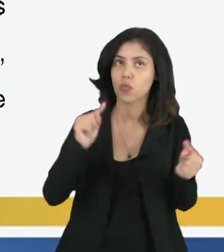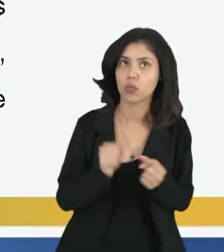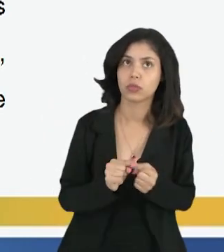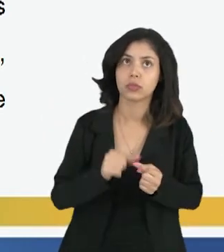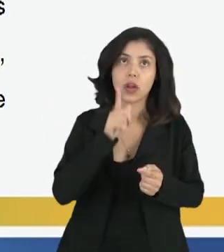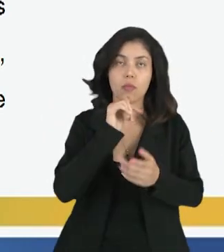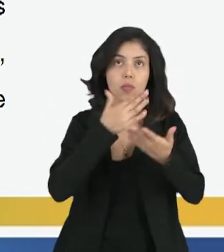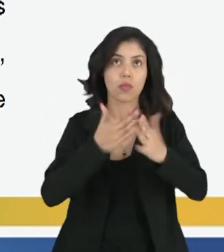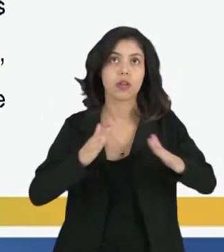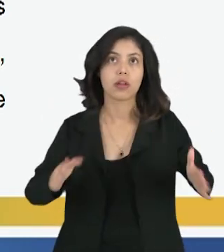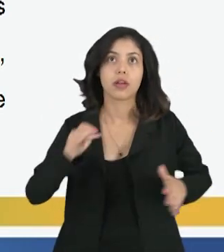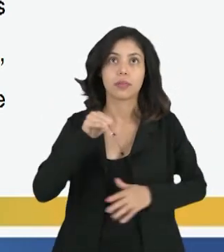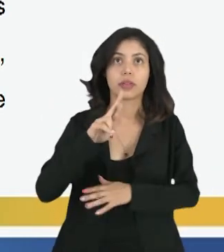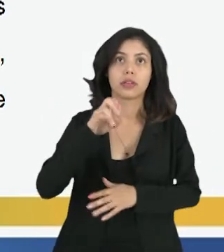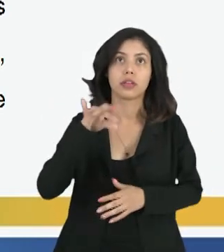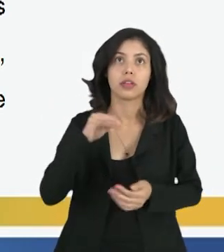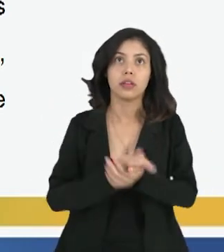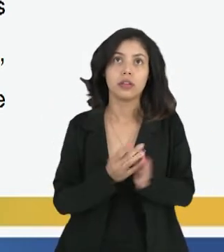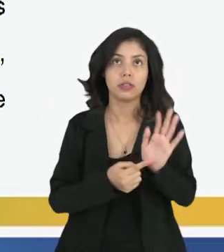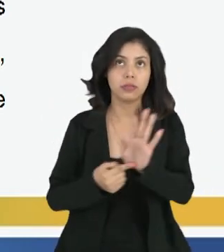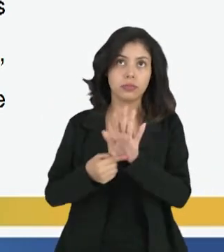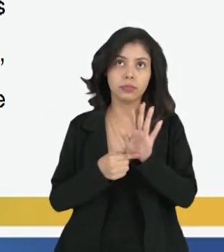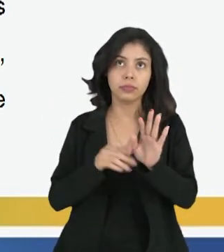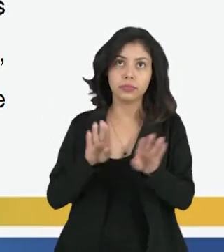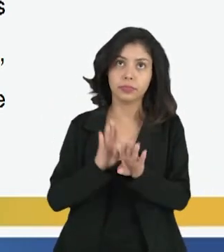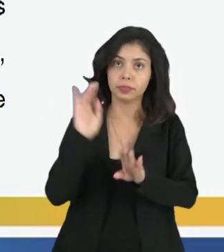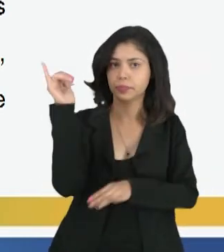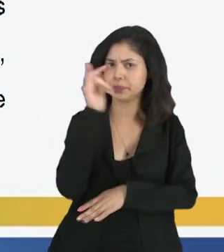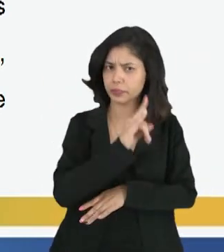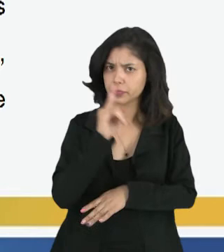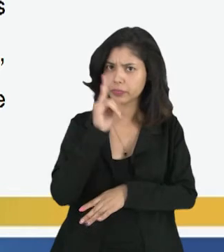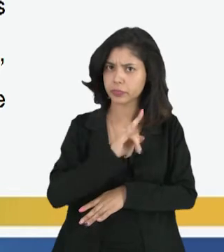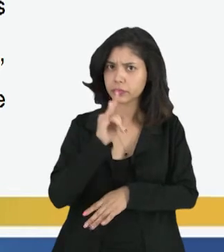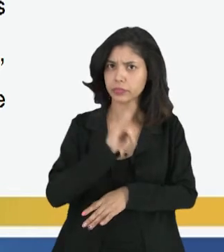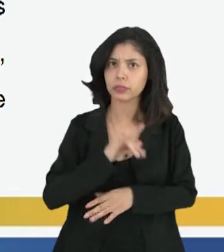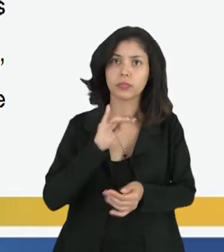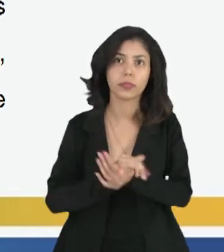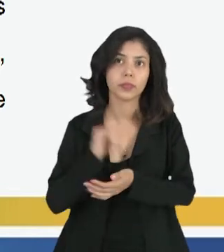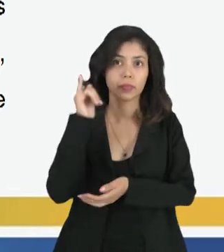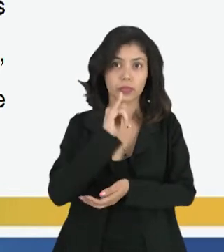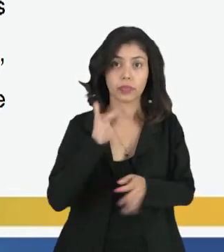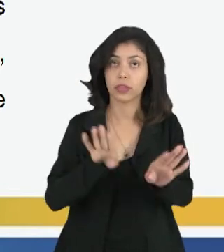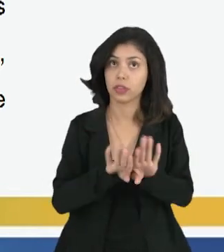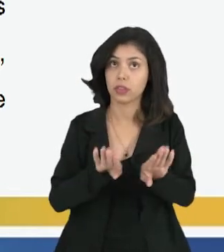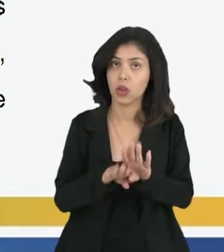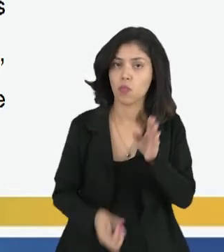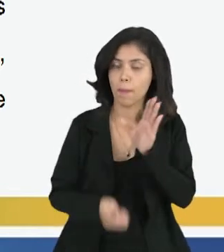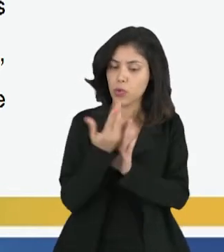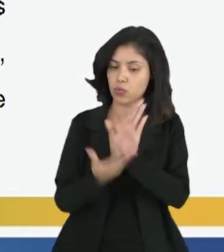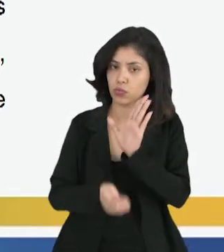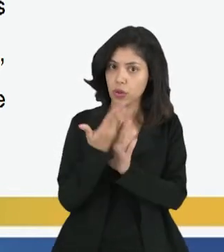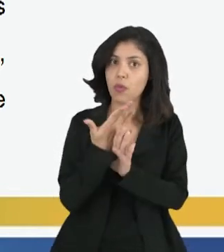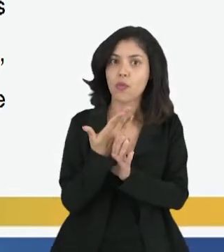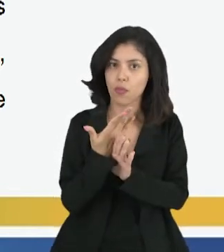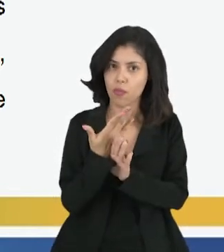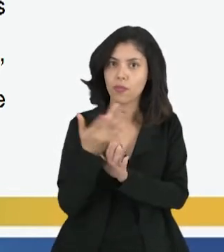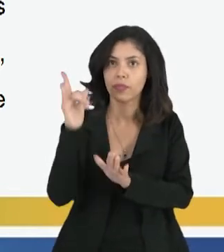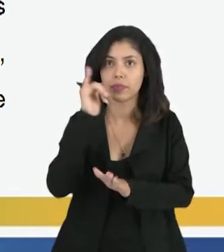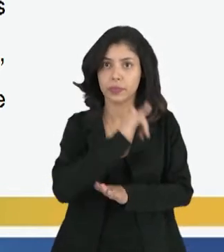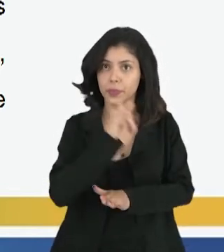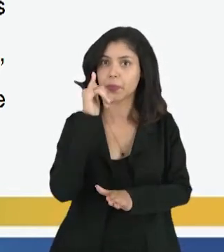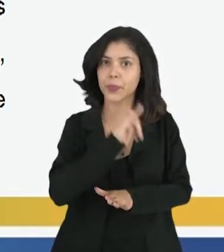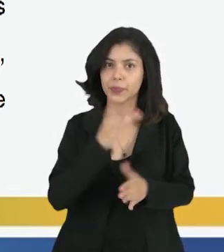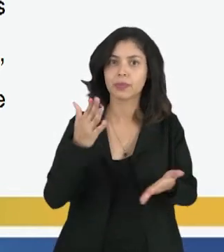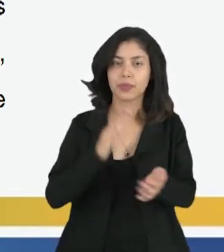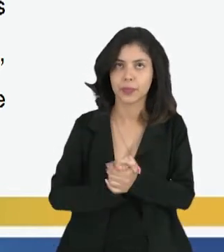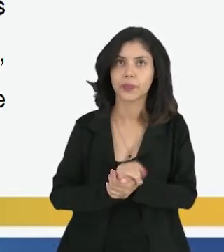mar Mediterrâneo. Eu queria dar um destaque para a Itália, que é um dos países que tem aí uma produção de automóveis,